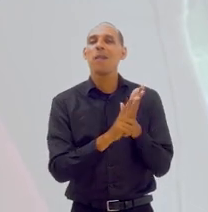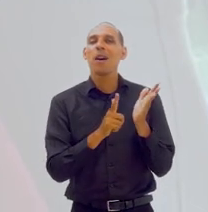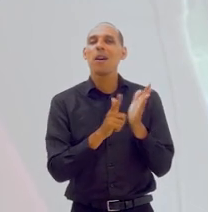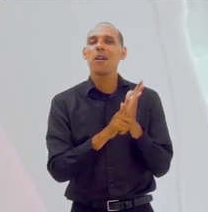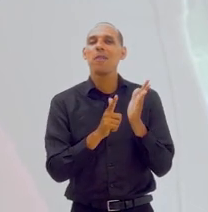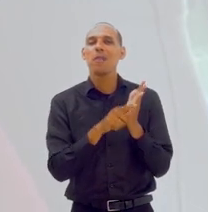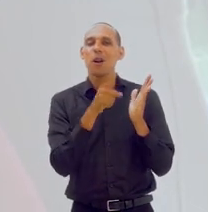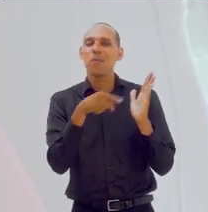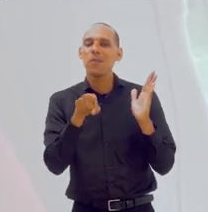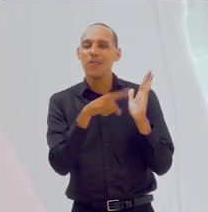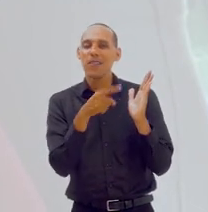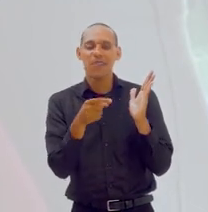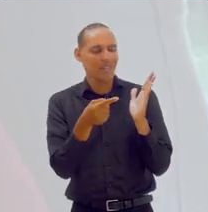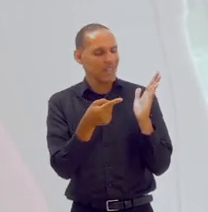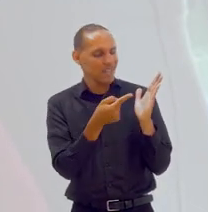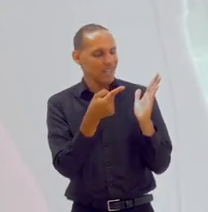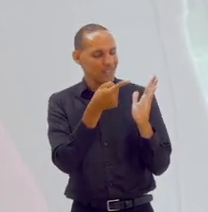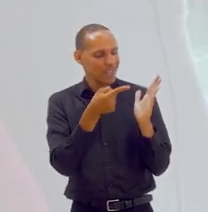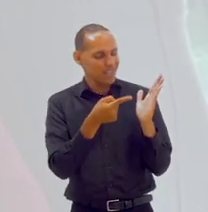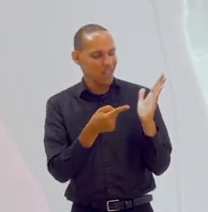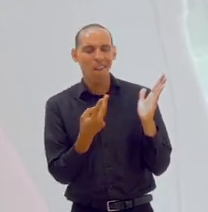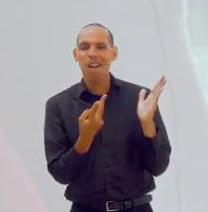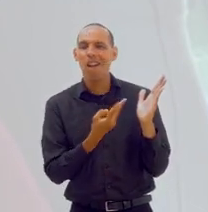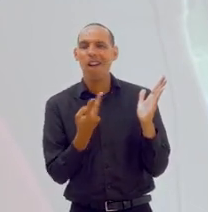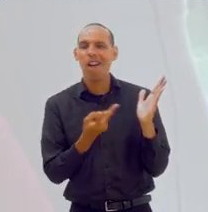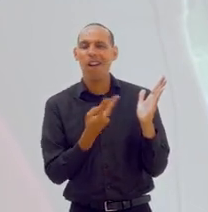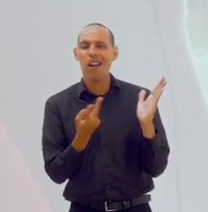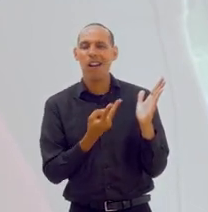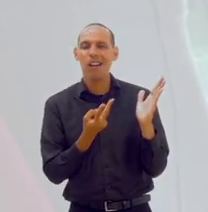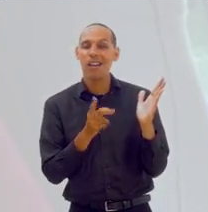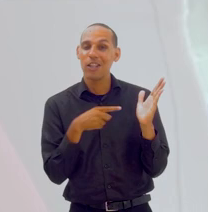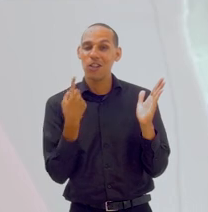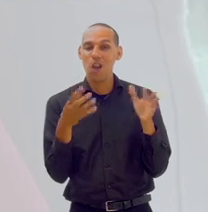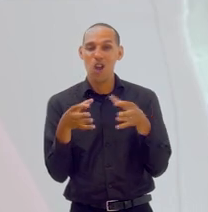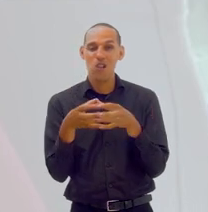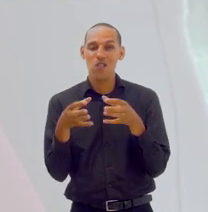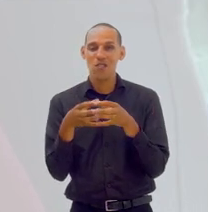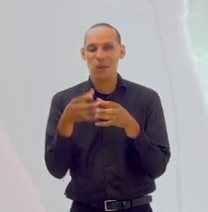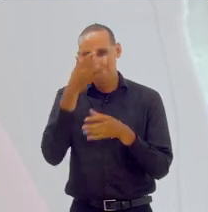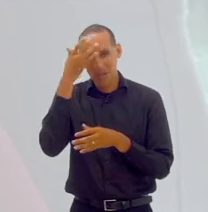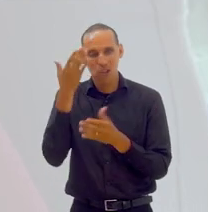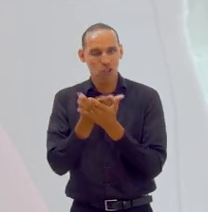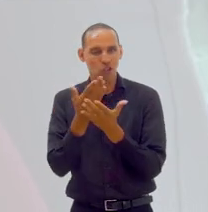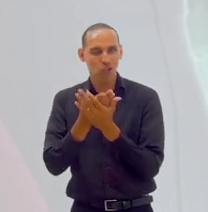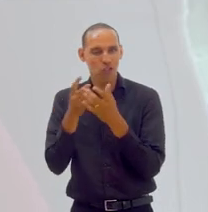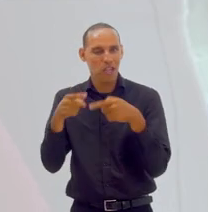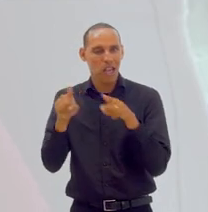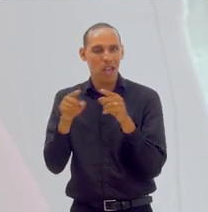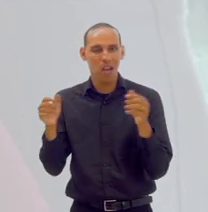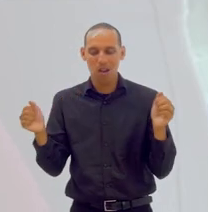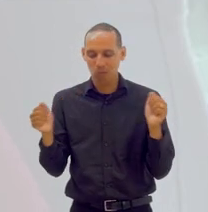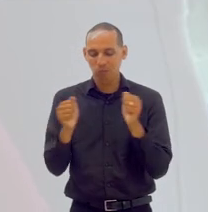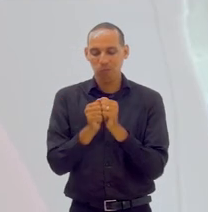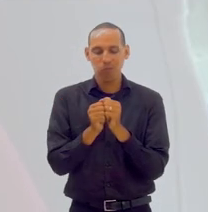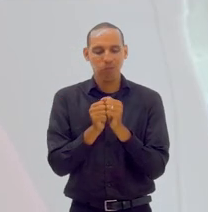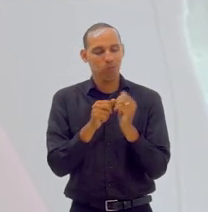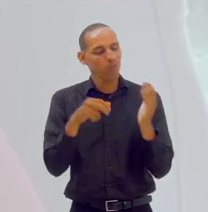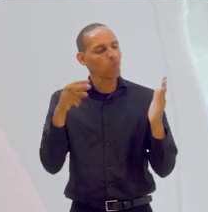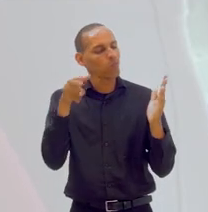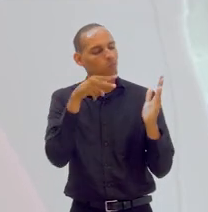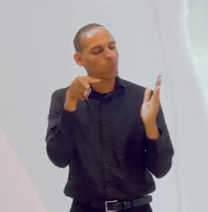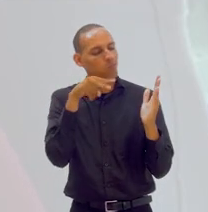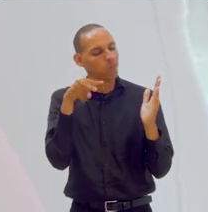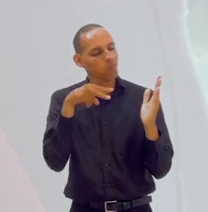que eram editados errados, né? Então, reunimos um grupo de musicólogos e